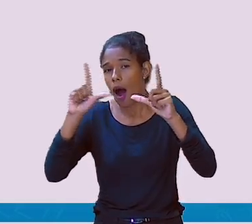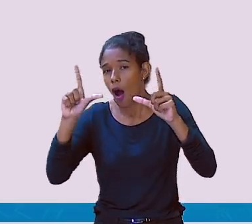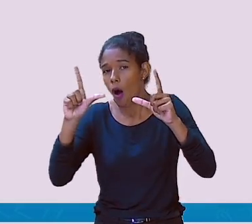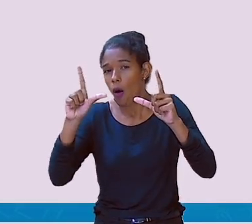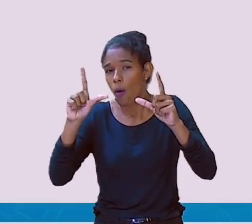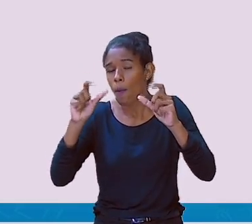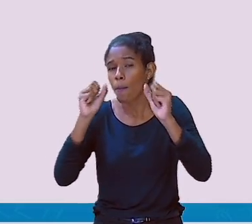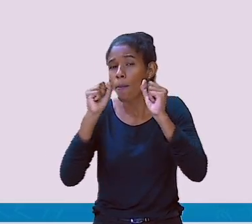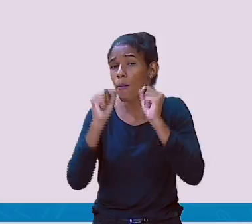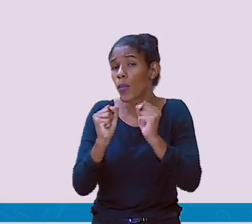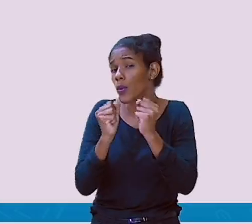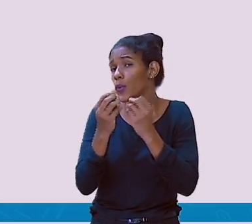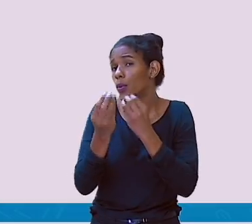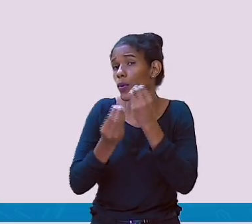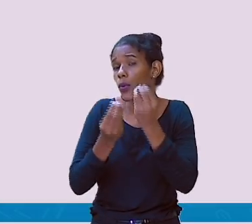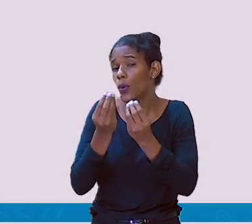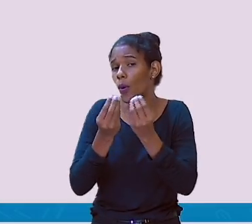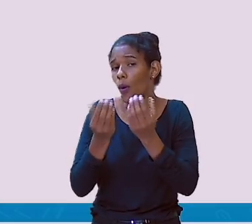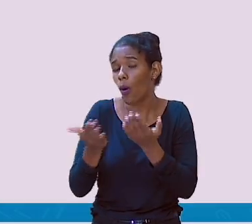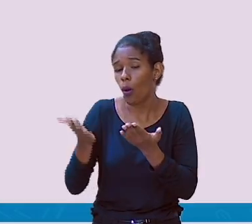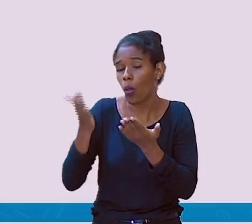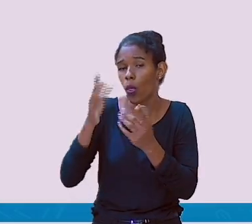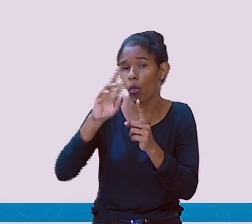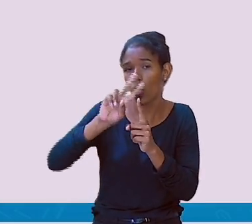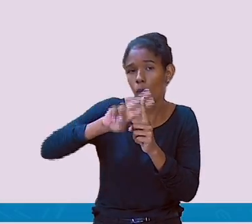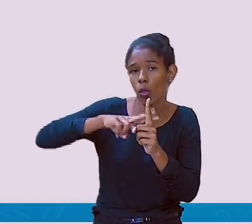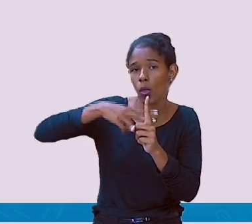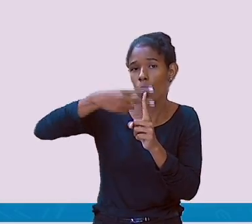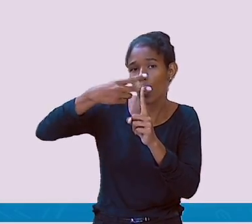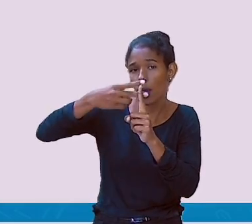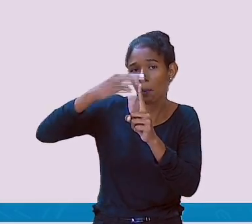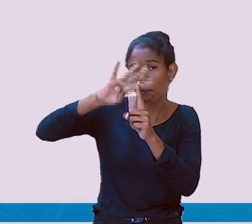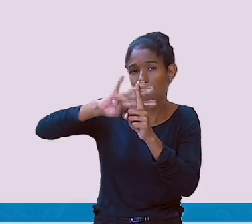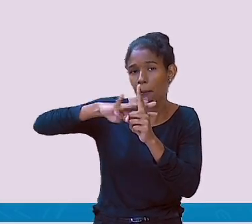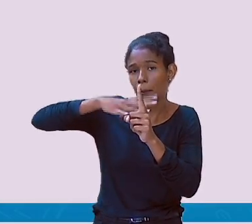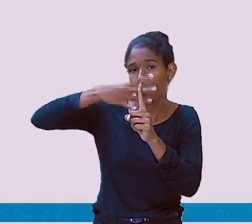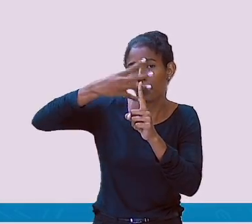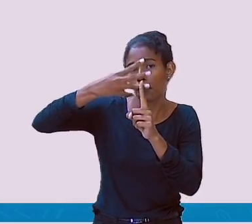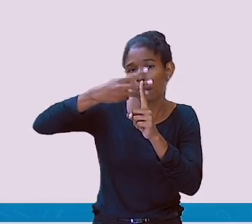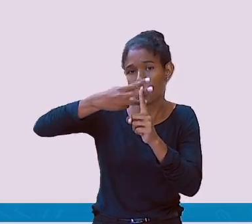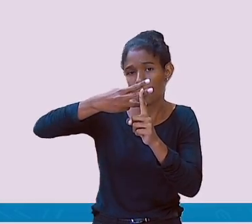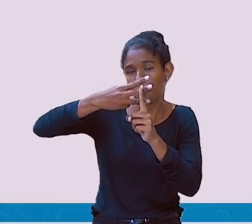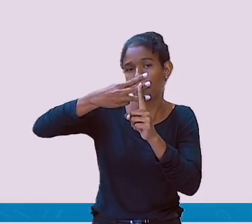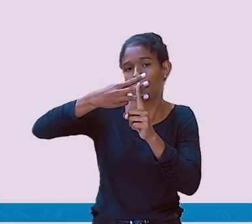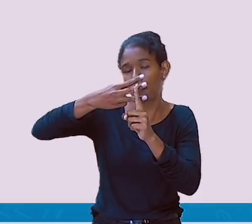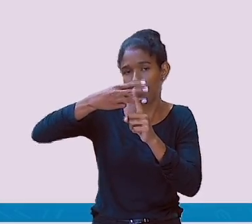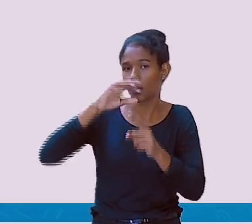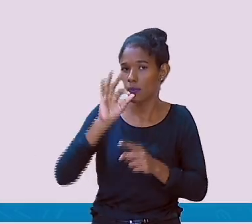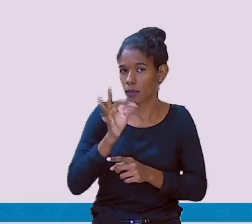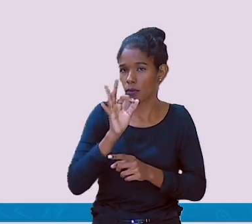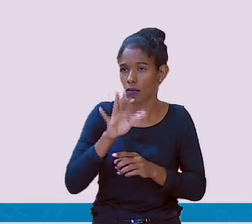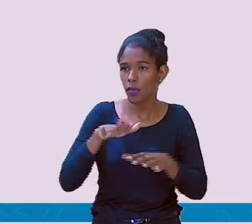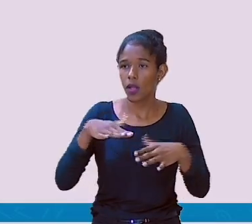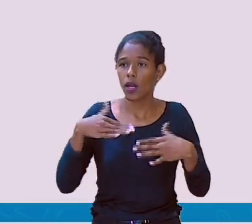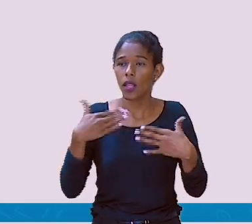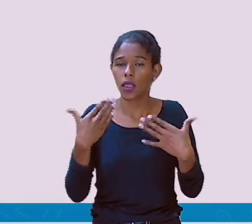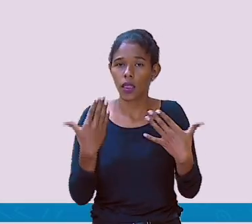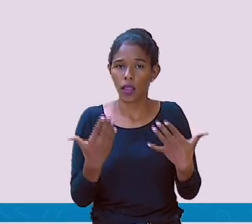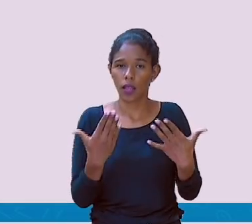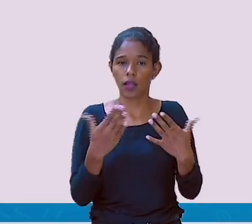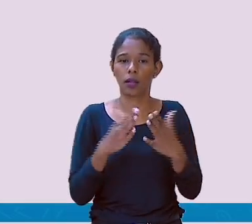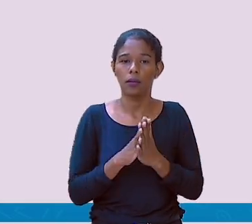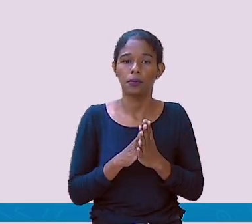posso dobrar, triplicar, certo? Então, vamos colocar aqui que